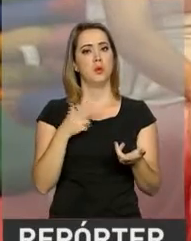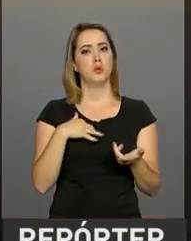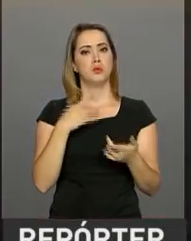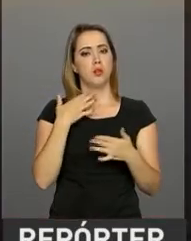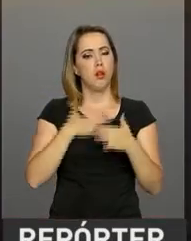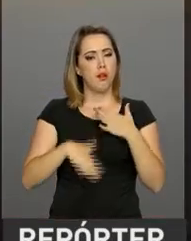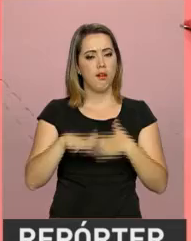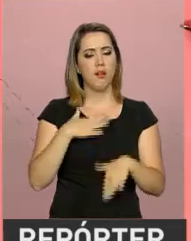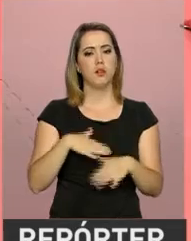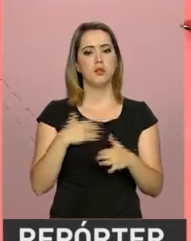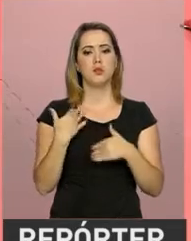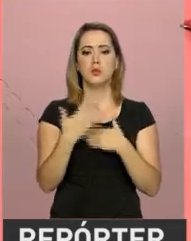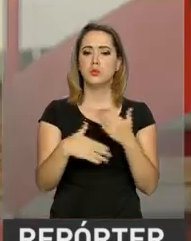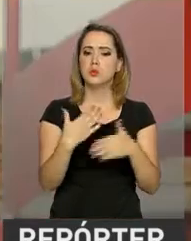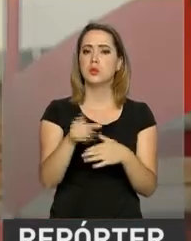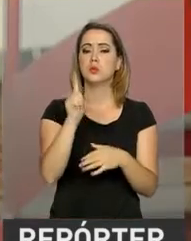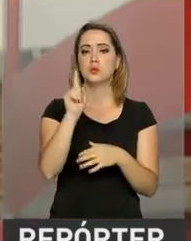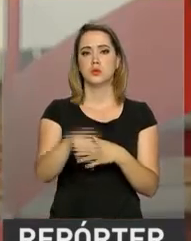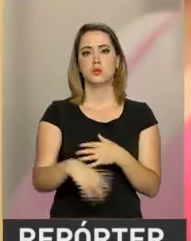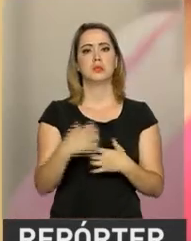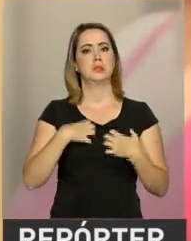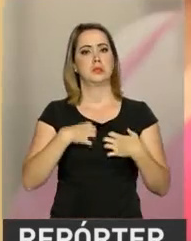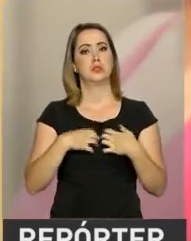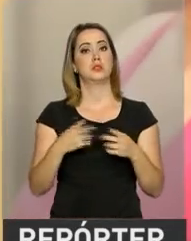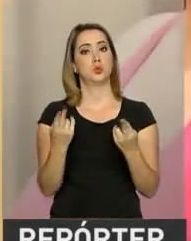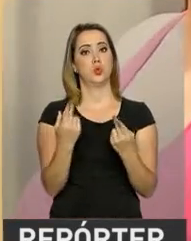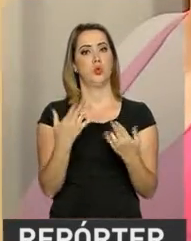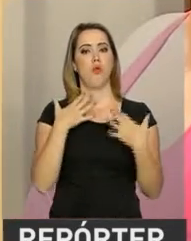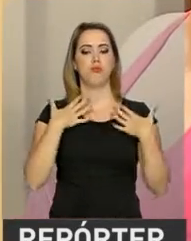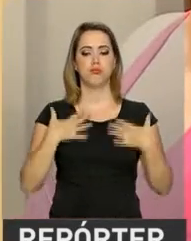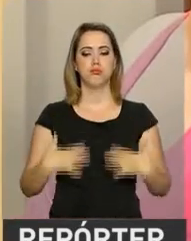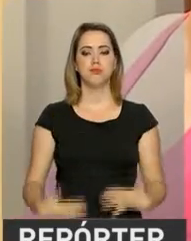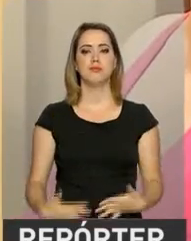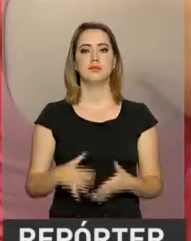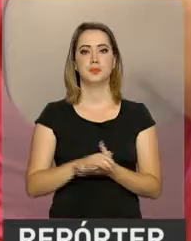fluida isso é amplamente no corpo